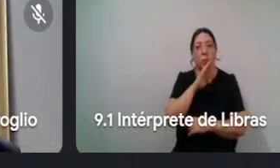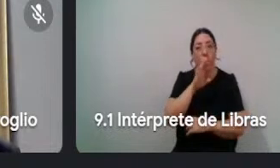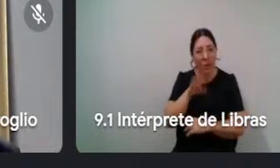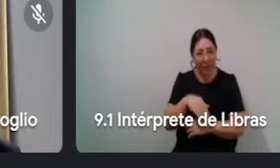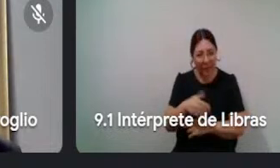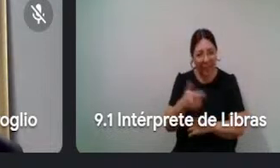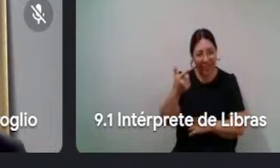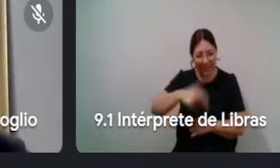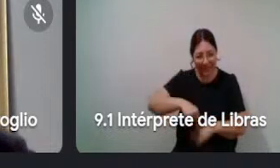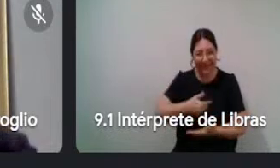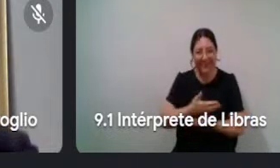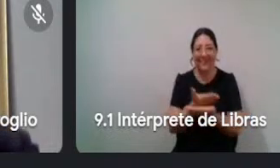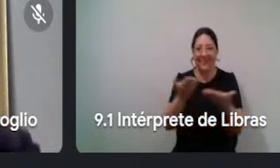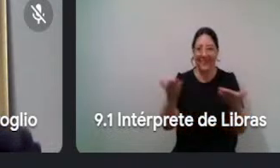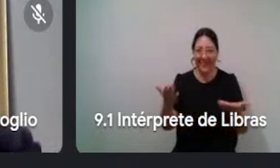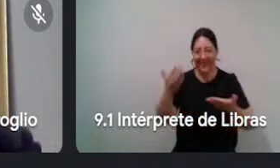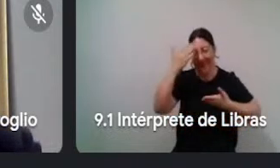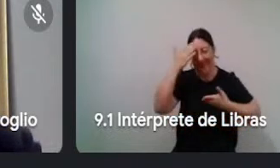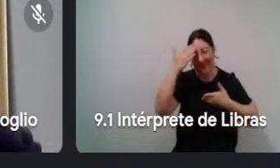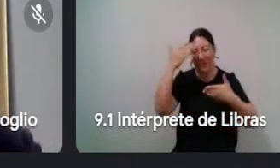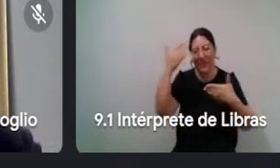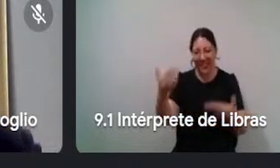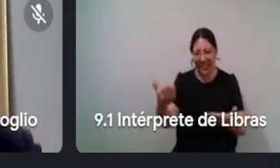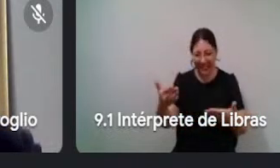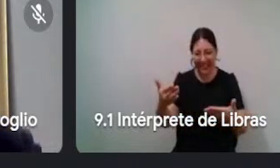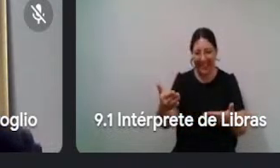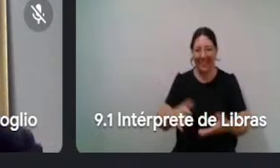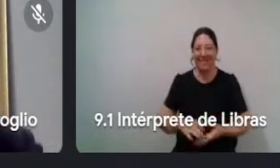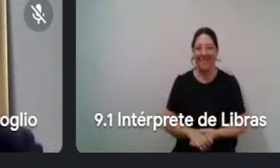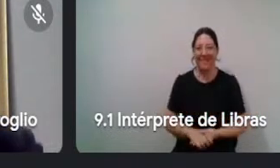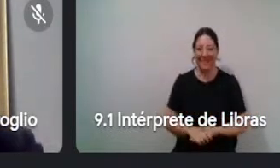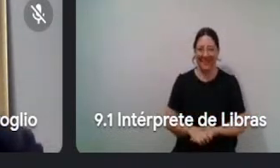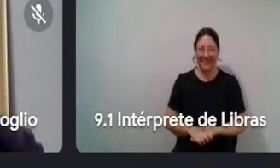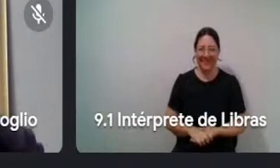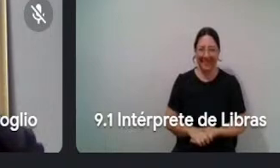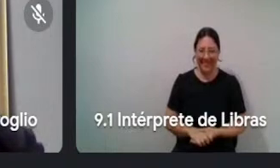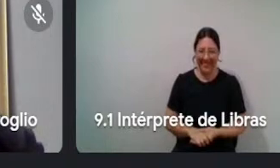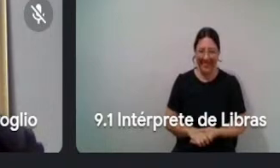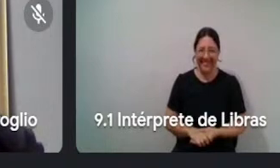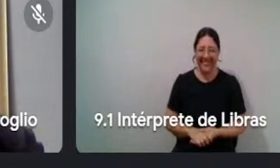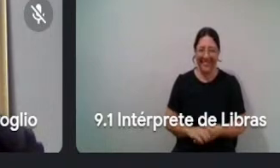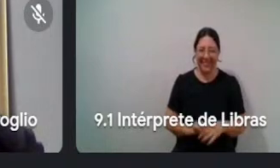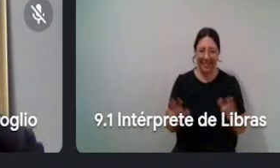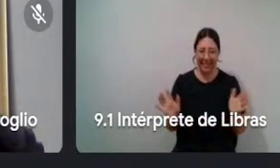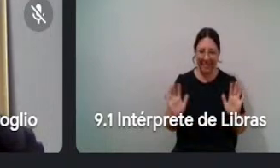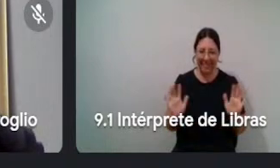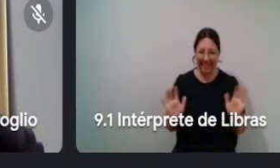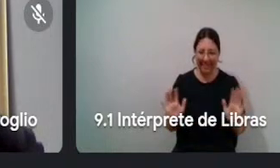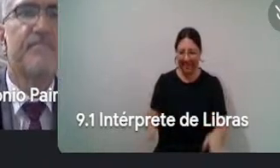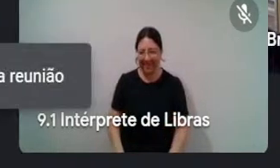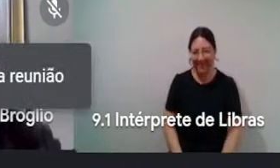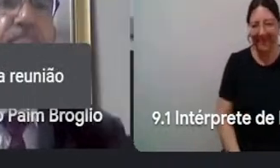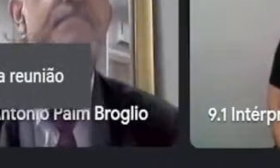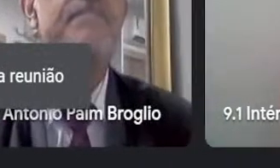vez a todos aí, muito obrigado. Boa tarde a todos. Tchau, tchau, nobres colegas.